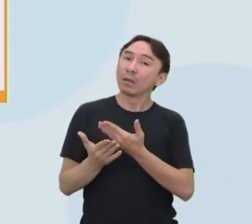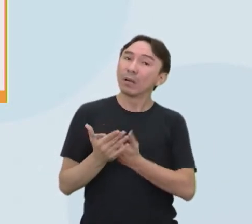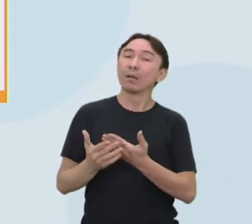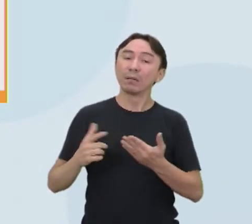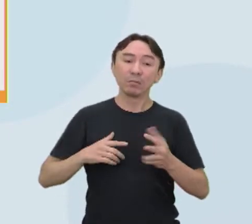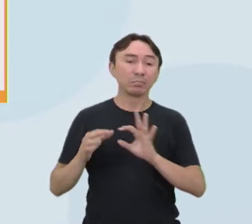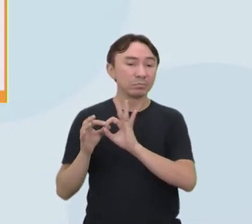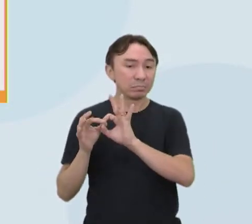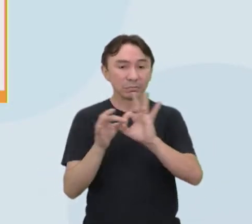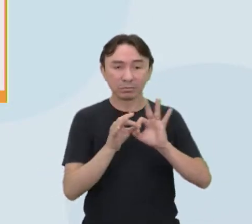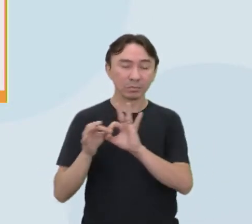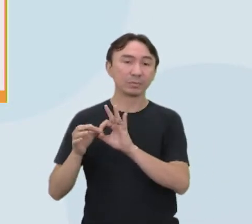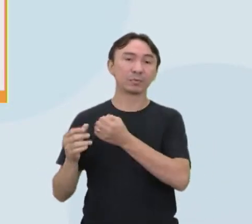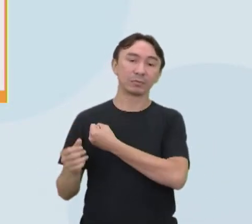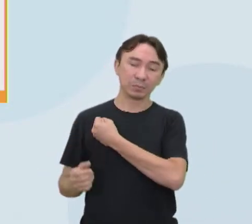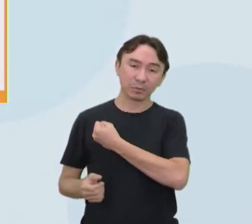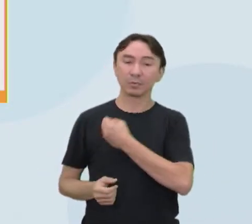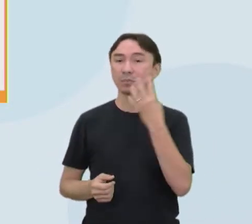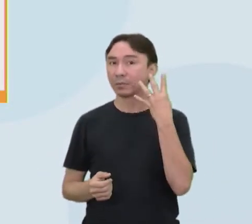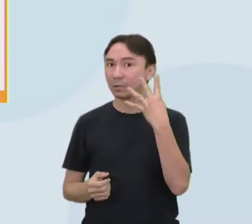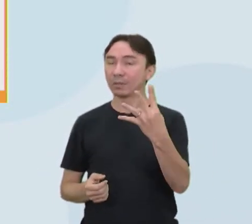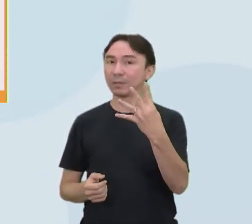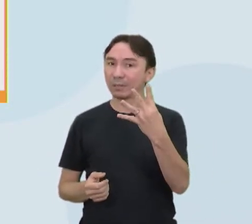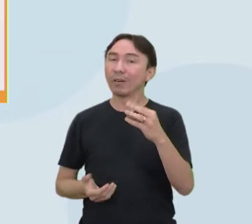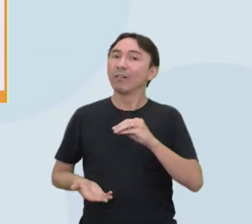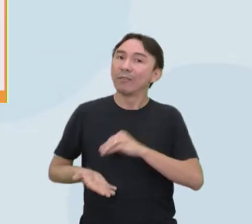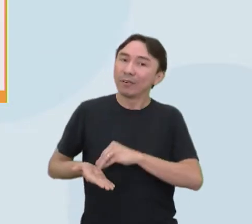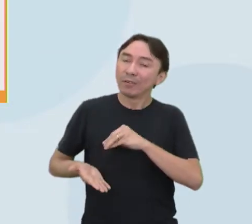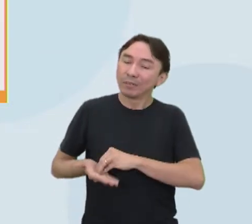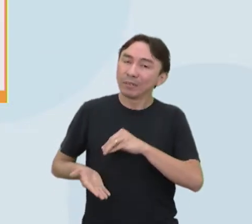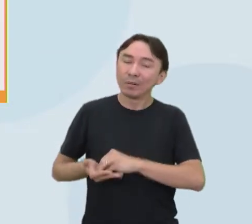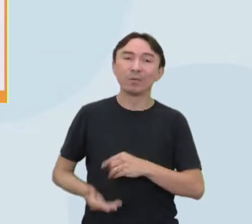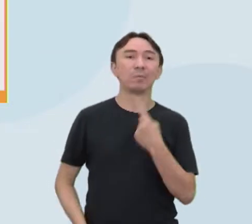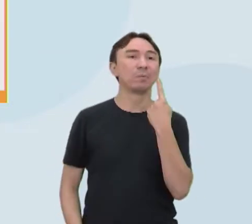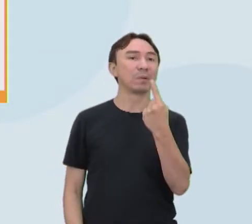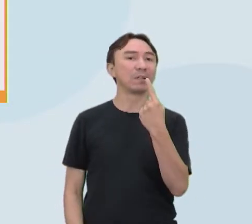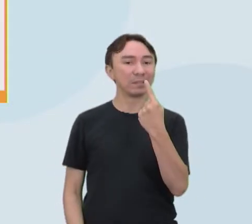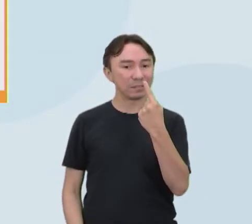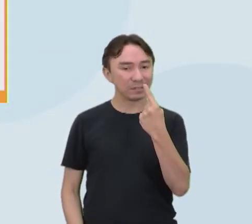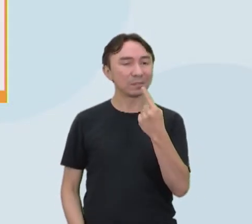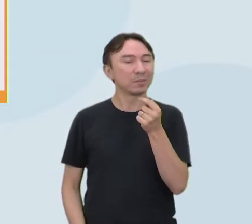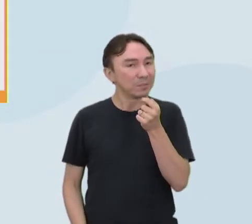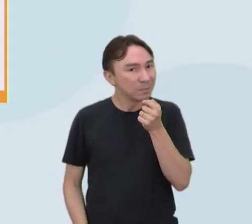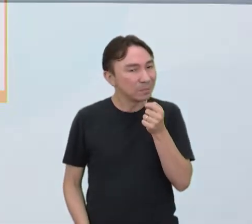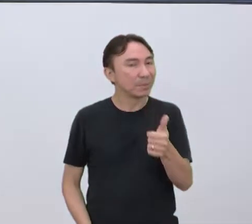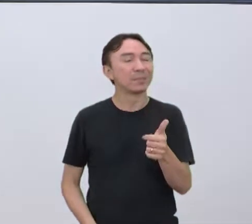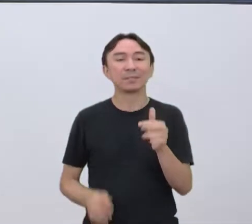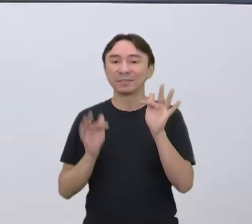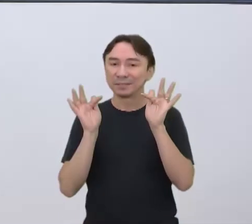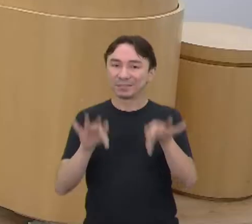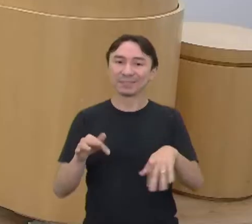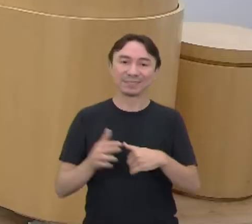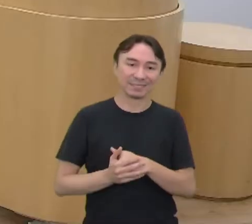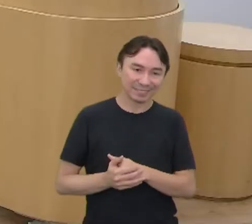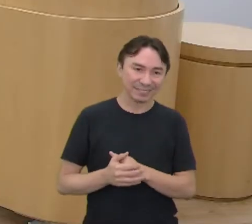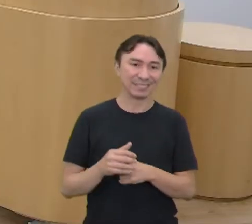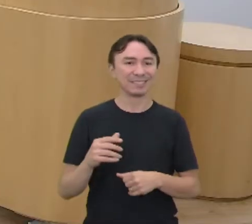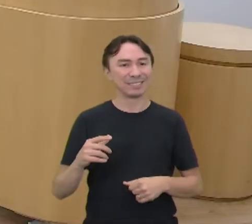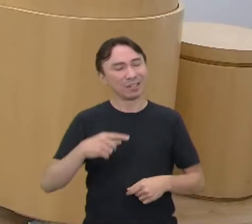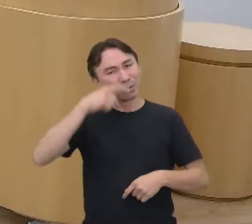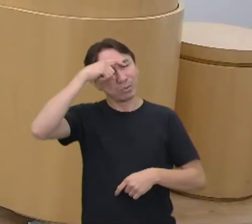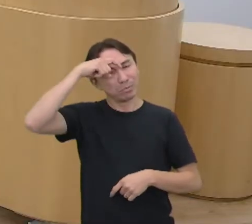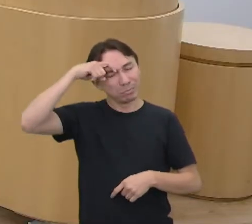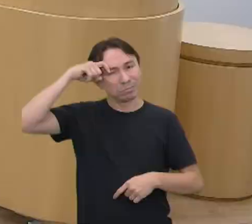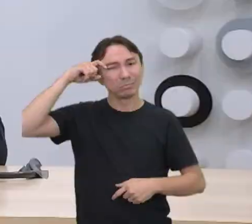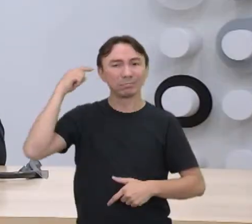só falta uma. A gente já está terminando. Tá acabando mesmo, hein, Osmar? Tá acabando, Dá um trabalho, Roberto? Dá um